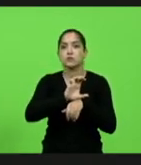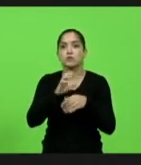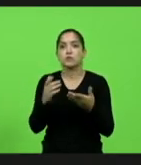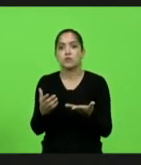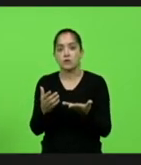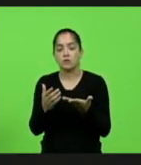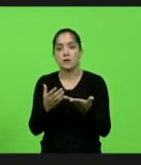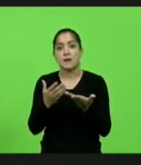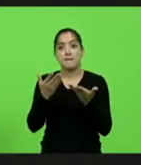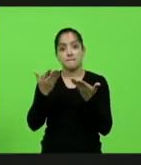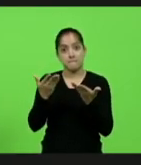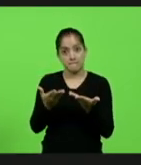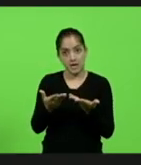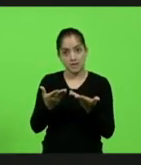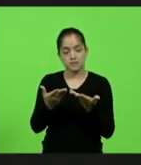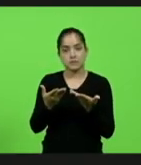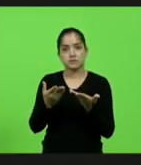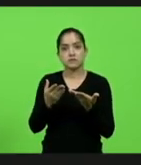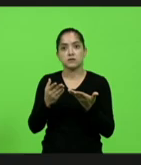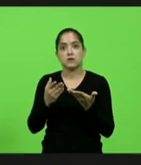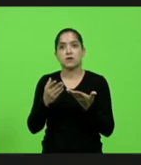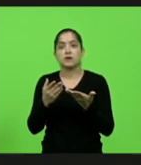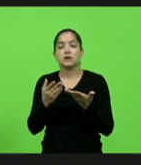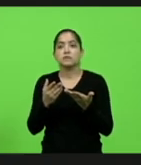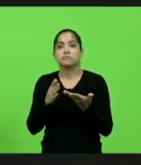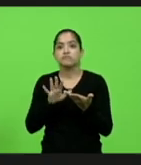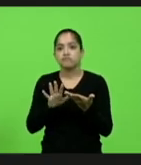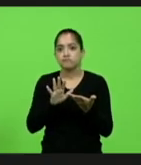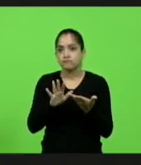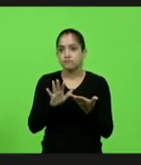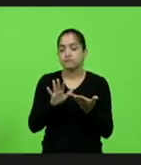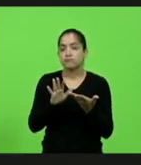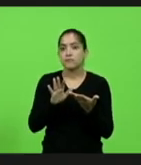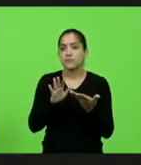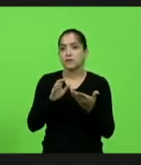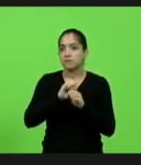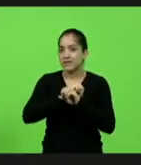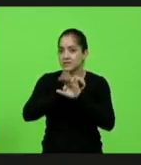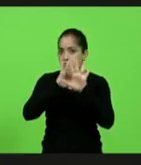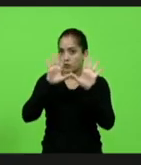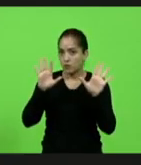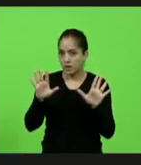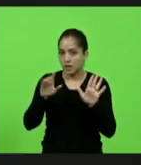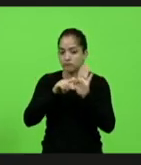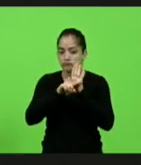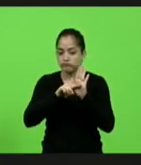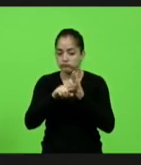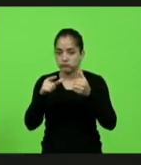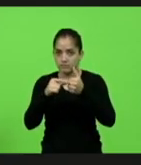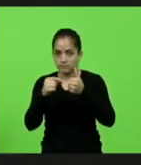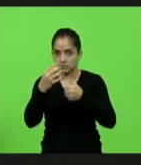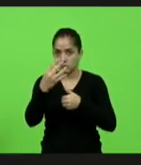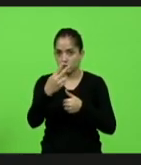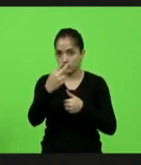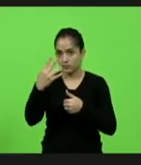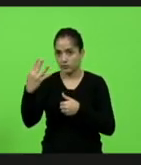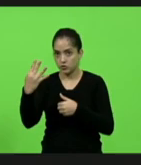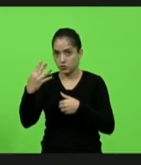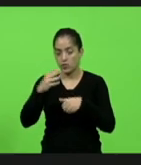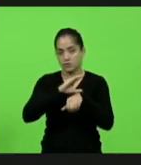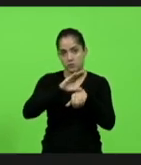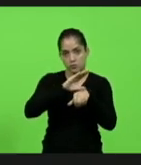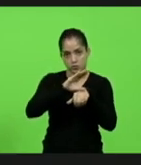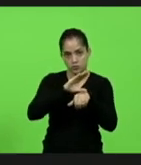deste entendimento na medida em que essa questão fica muito clara da leitura do artigo 24 da Constituição Federal, que coloca